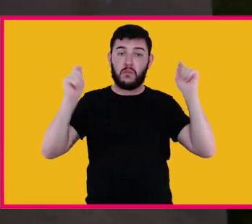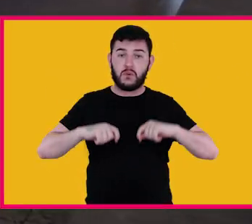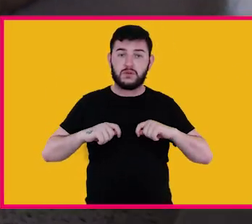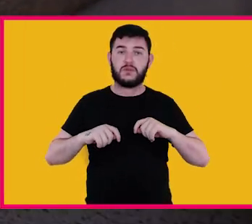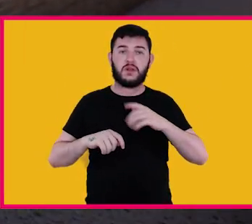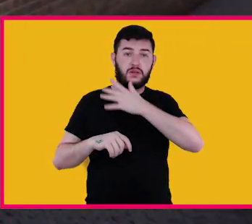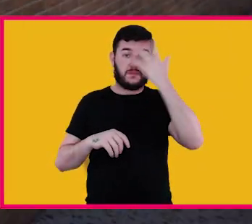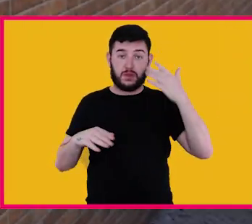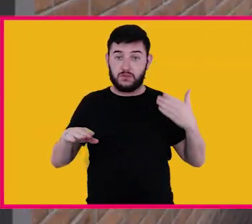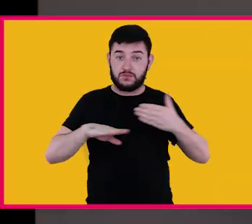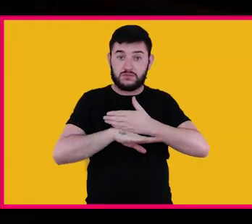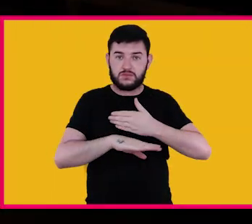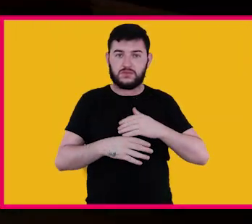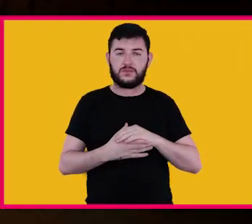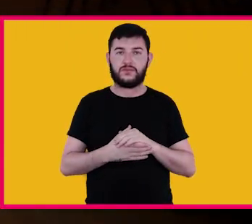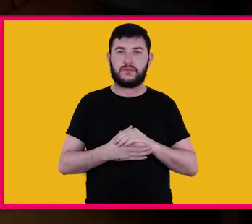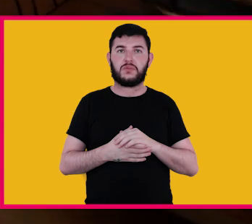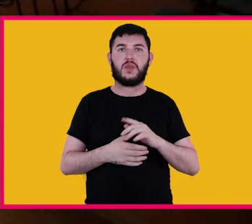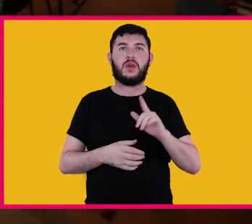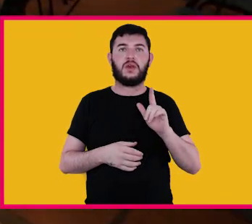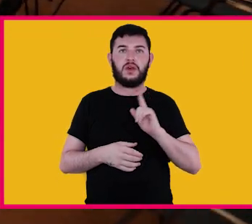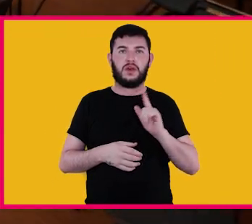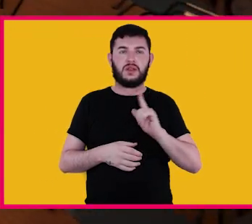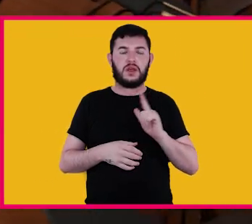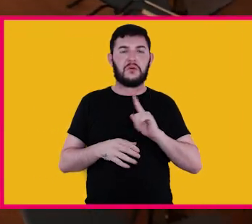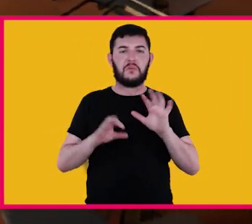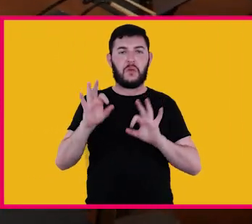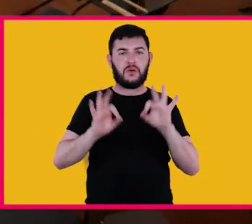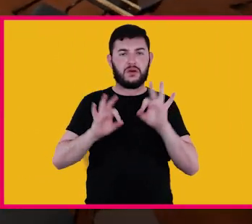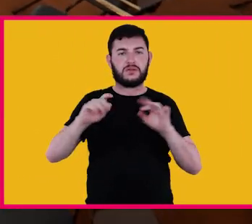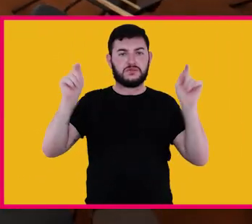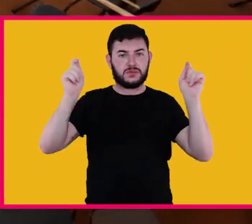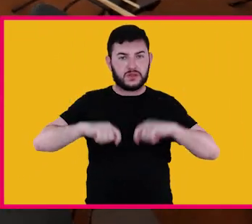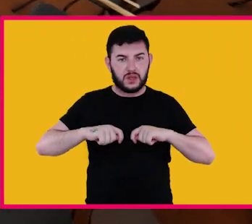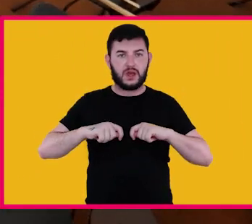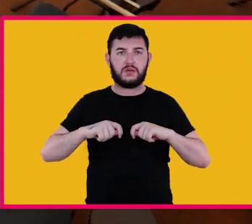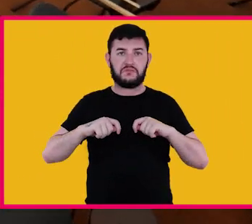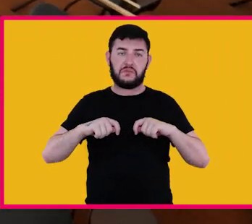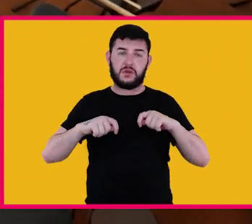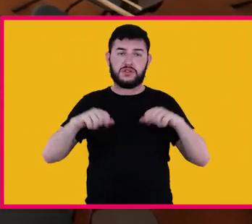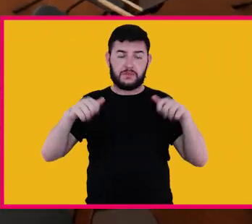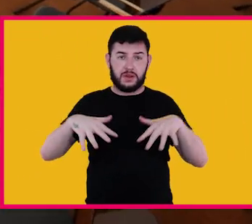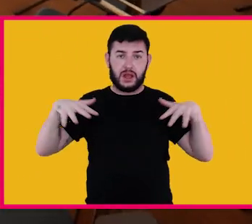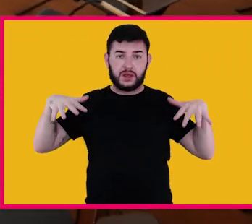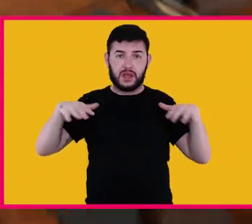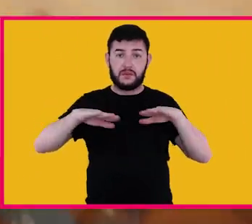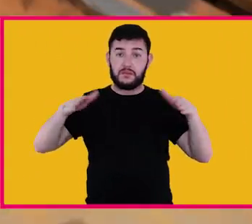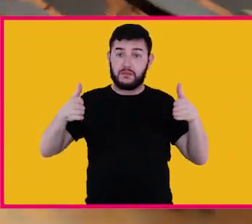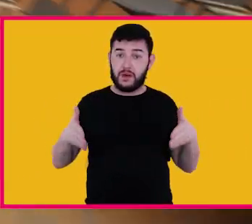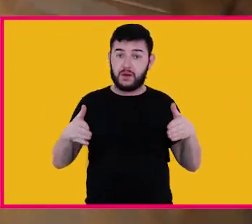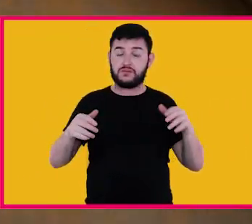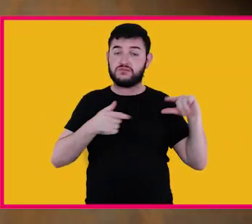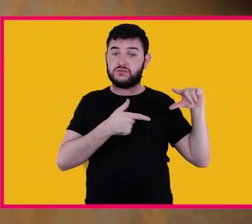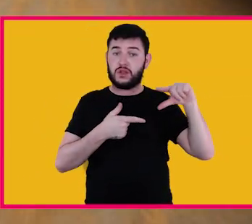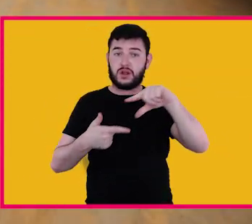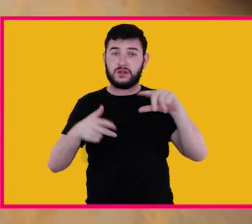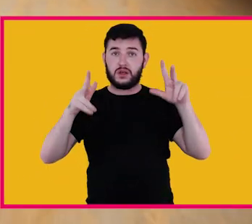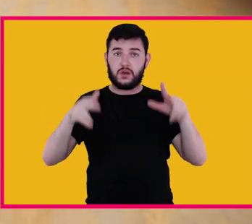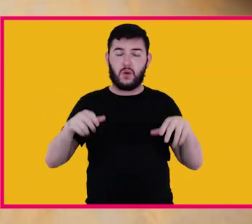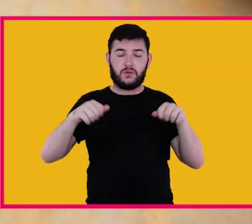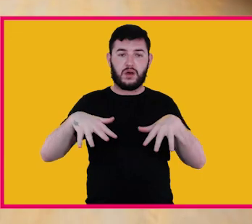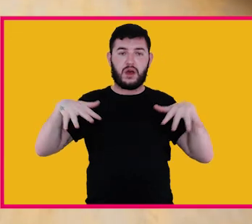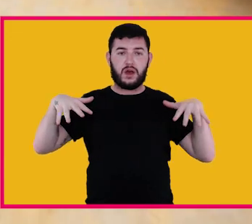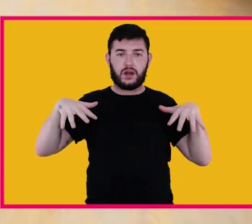espaço multiconfiguracional e podem assumir as diversas configurações de palco-plateia, desde as mais tradicionais, como arena,